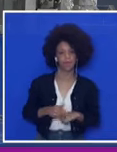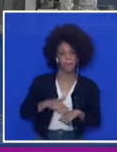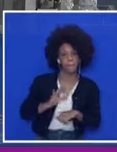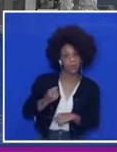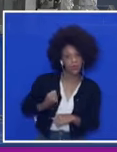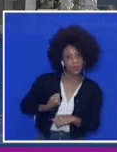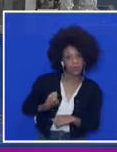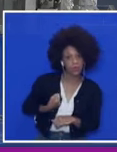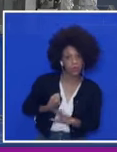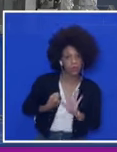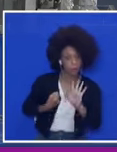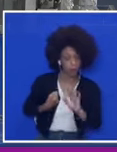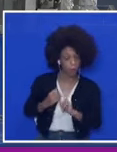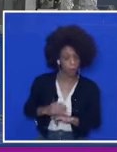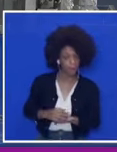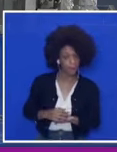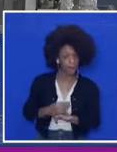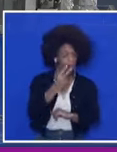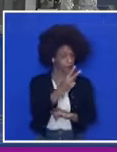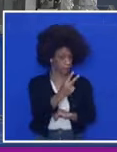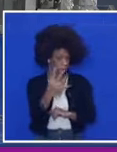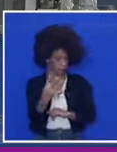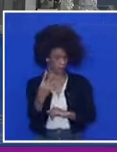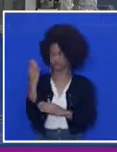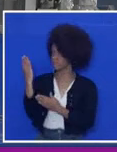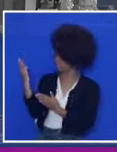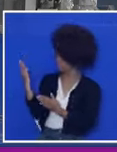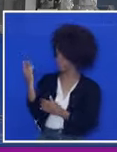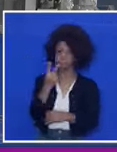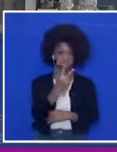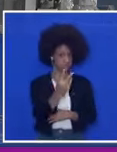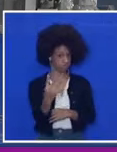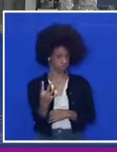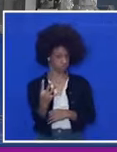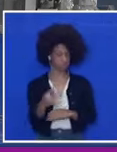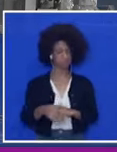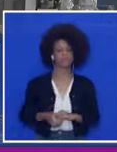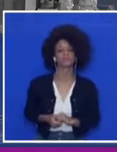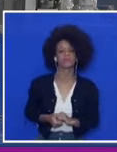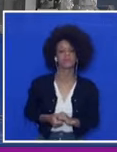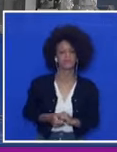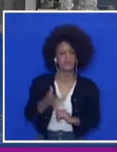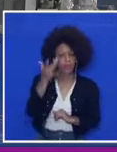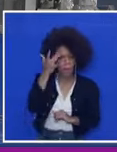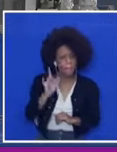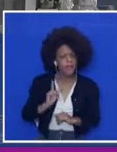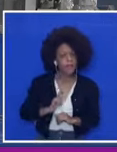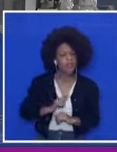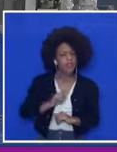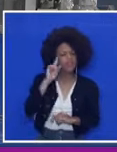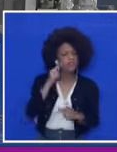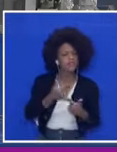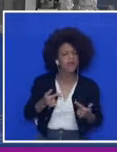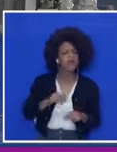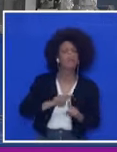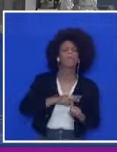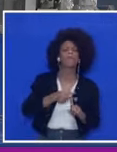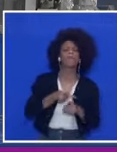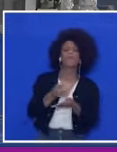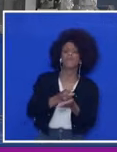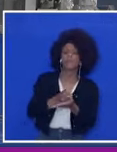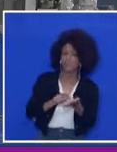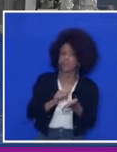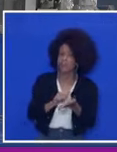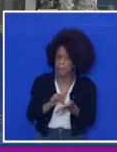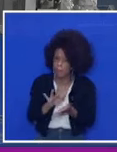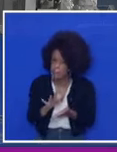Mais uma bola saindo do globo. Marrom 24. Bola marrom número 24. Amanhã teremos aqui dia de sorte, dupla cena,